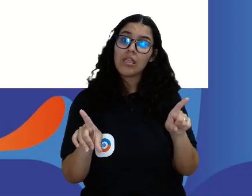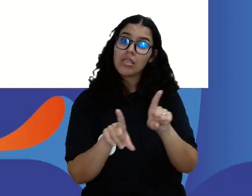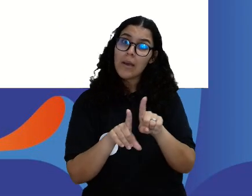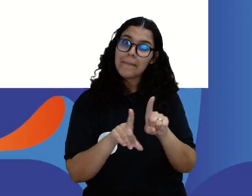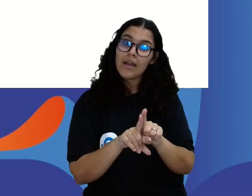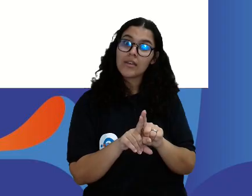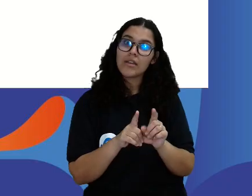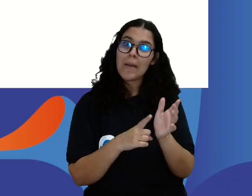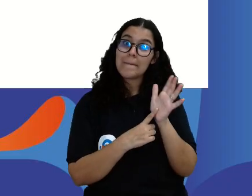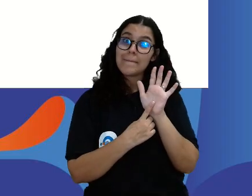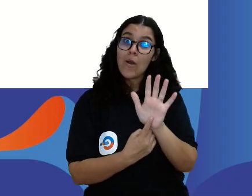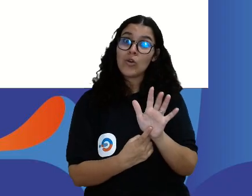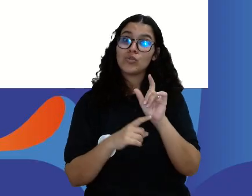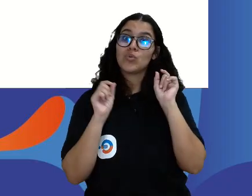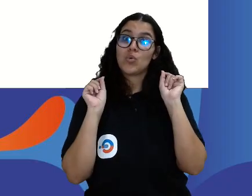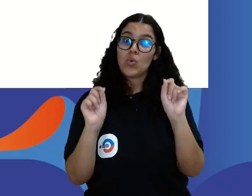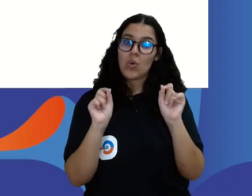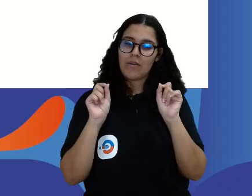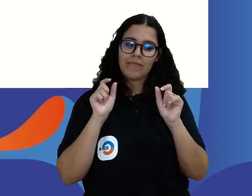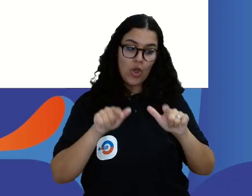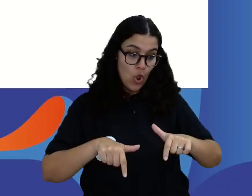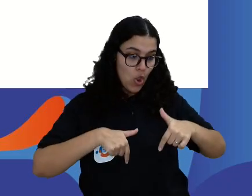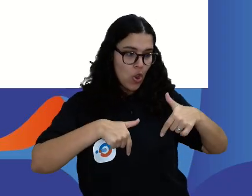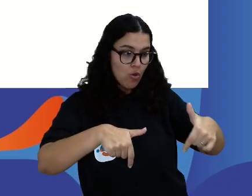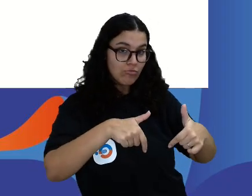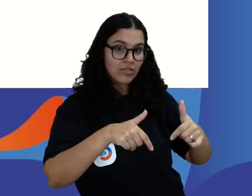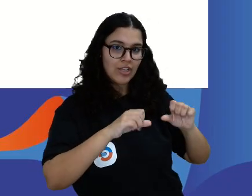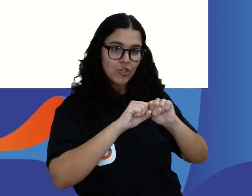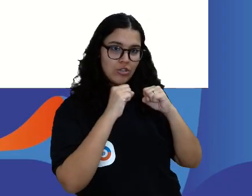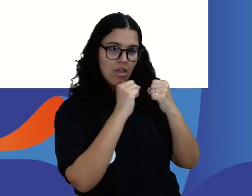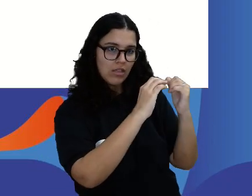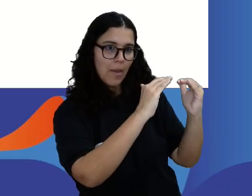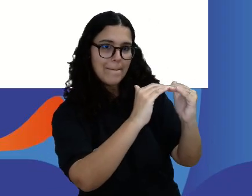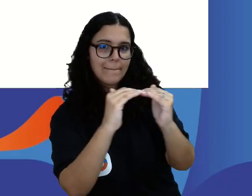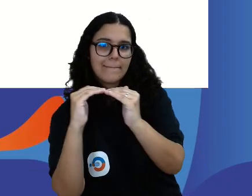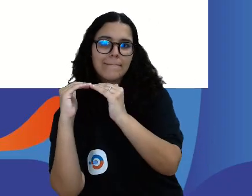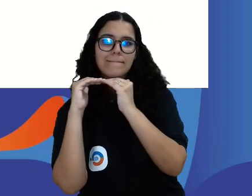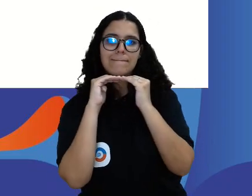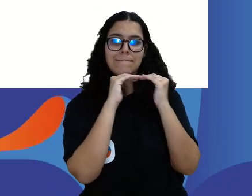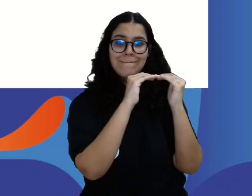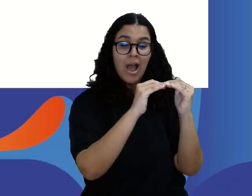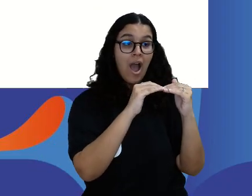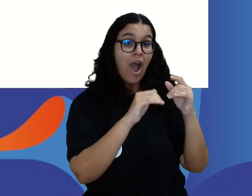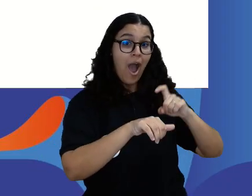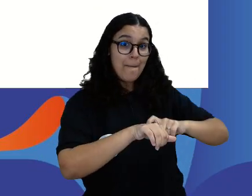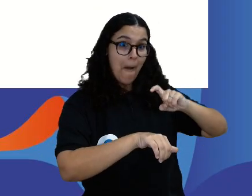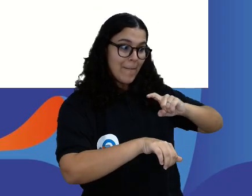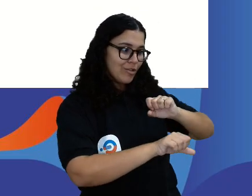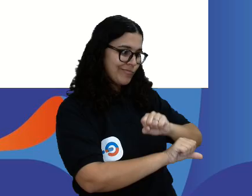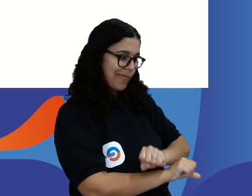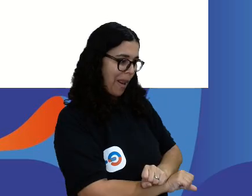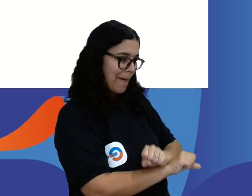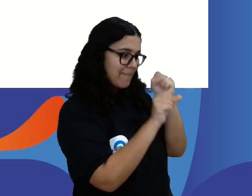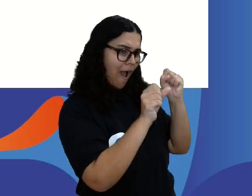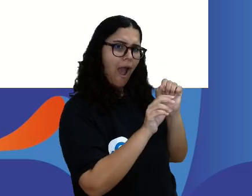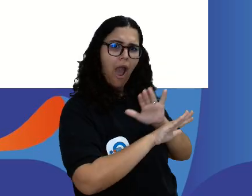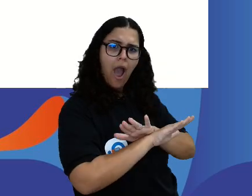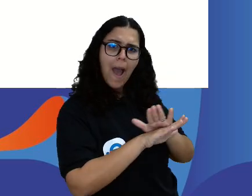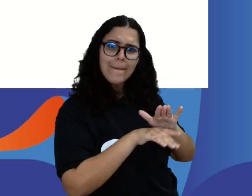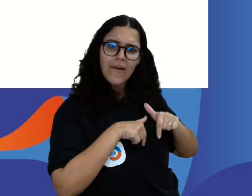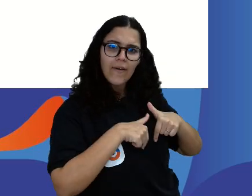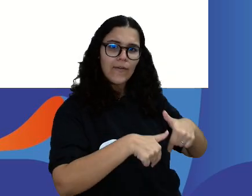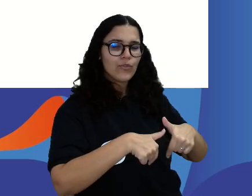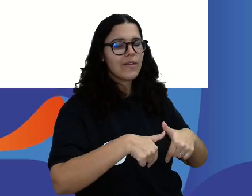luta por igualdade ela não terminou com a abolição da escravização, mas